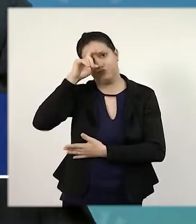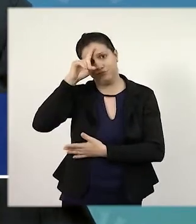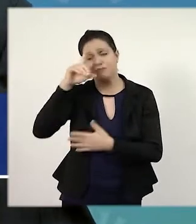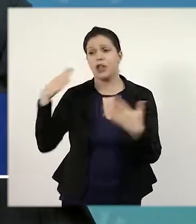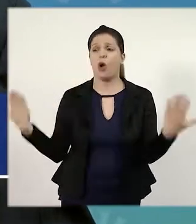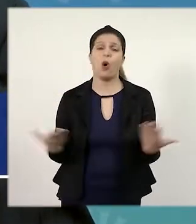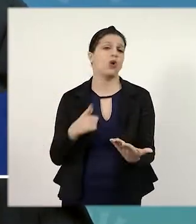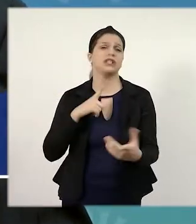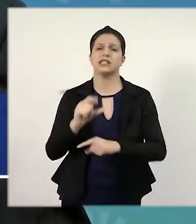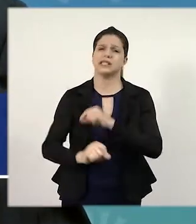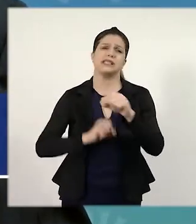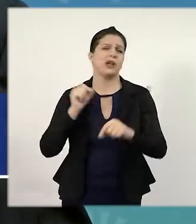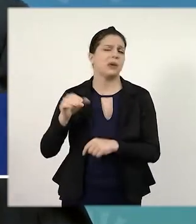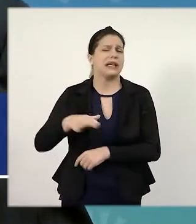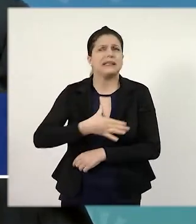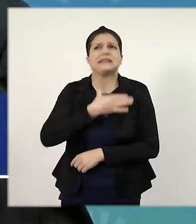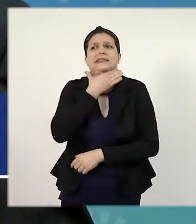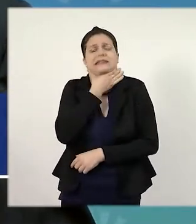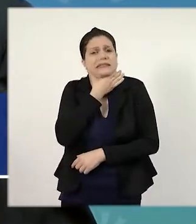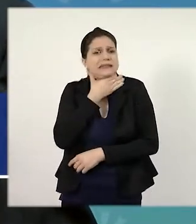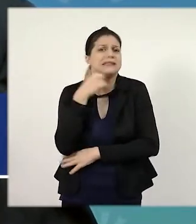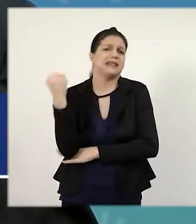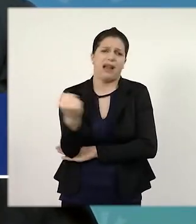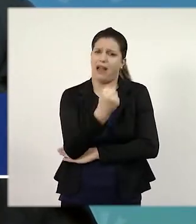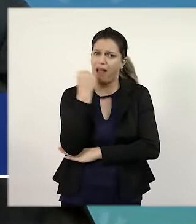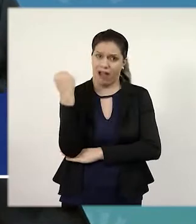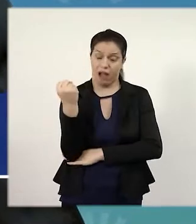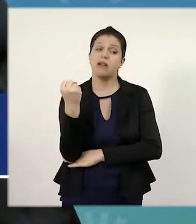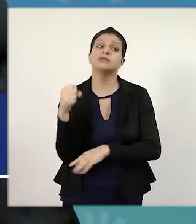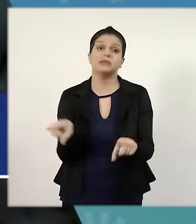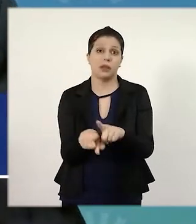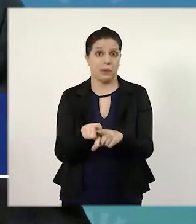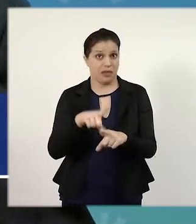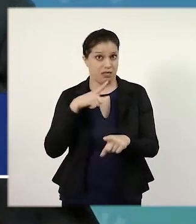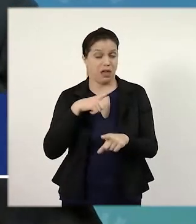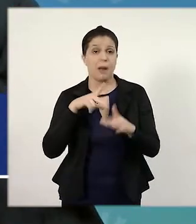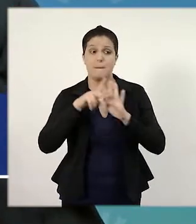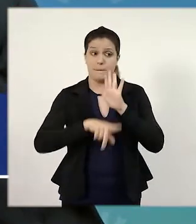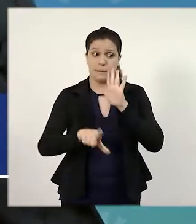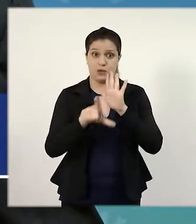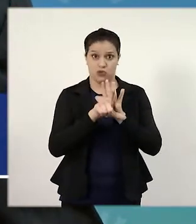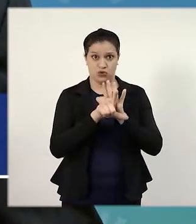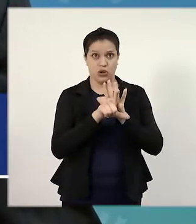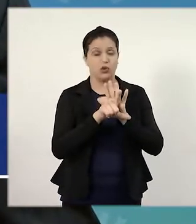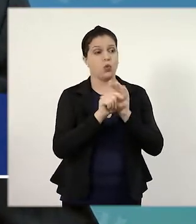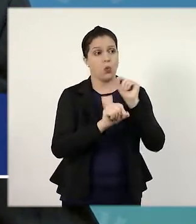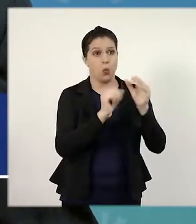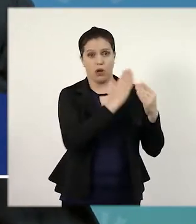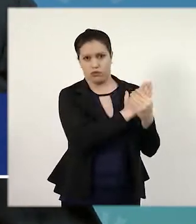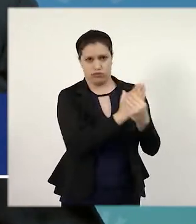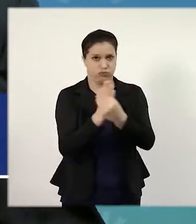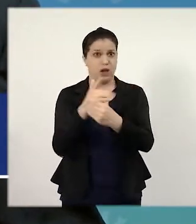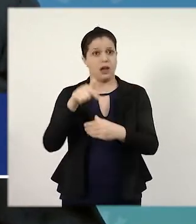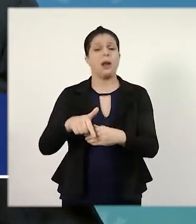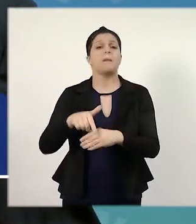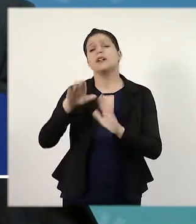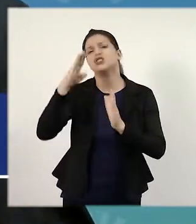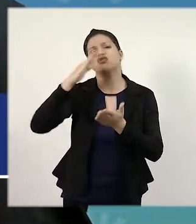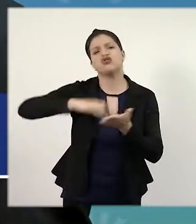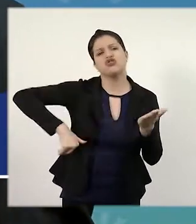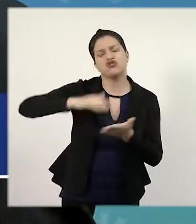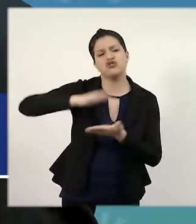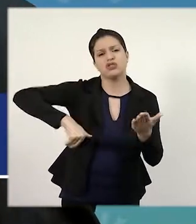esses hospitais filantrópicos. E hoje vive uma crise muito grande. Nós temos também um projeto tramitando aqui que visa